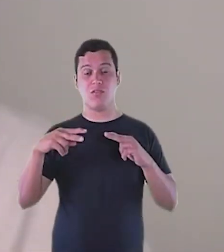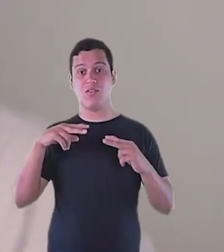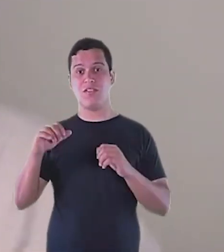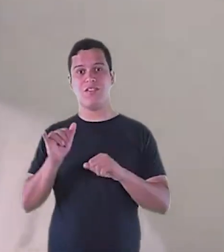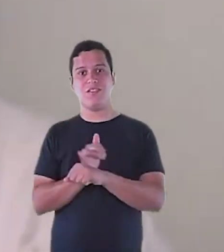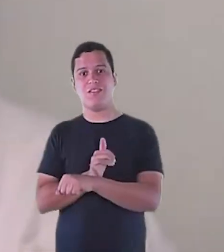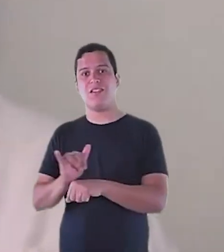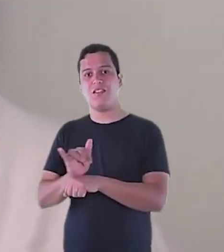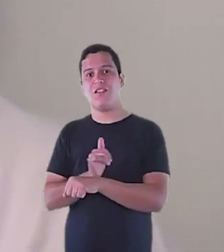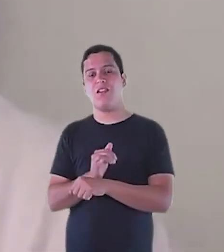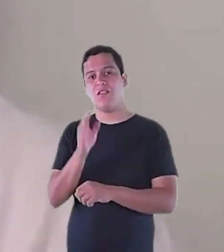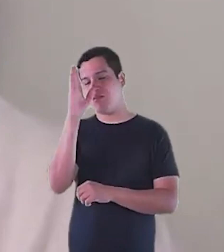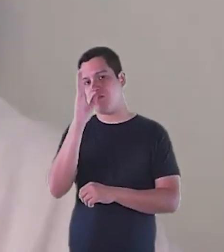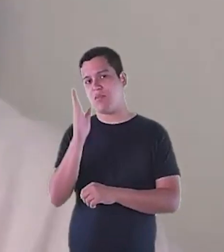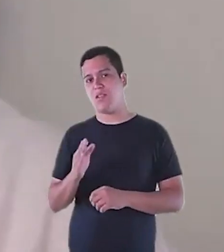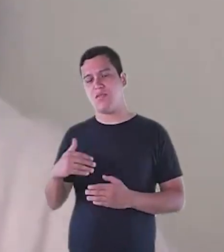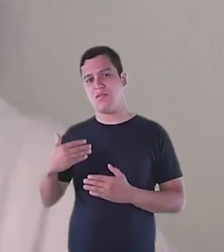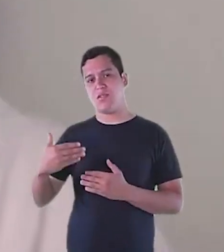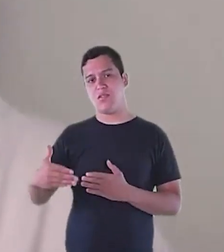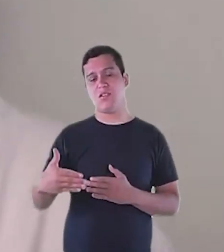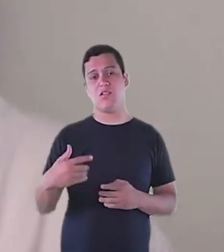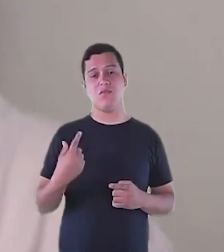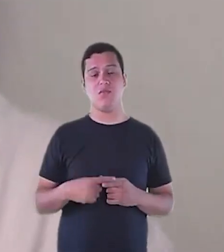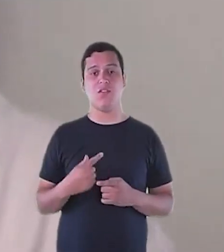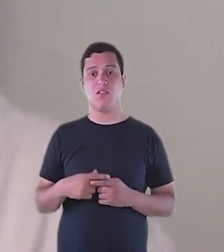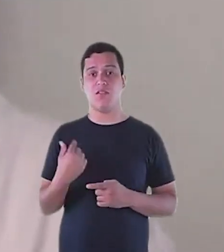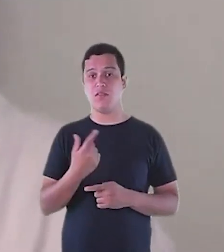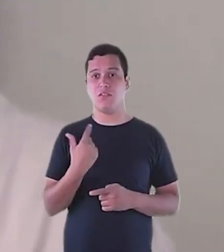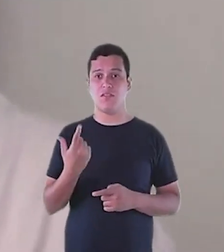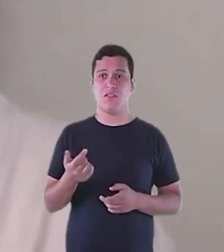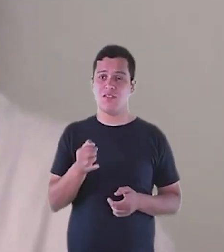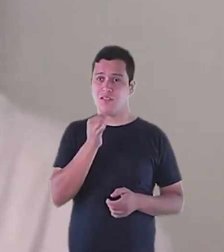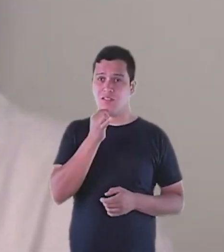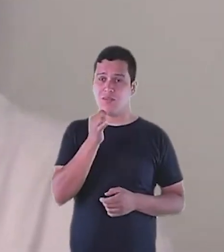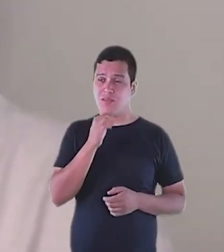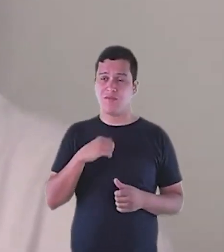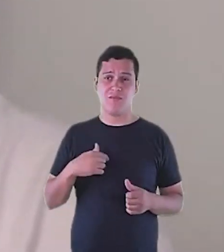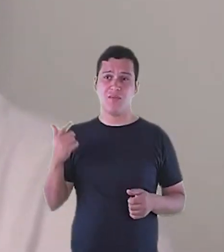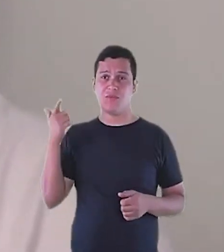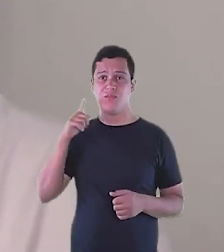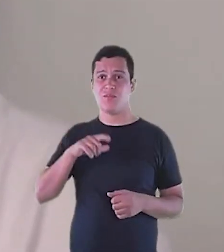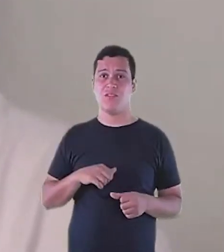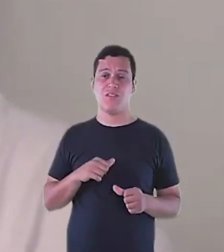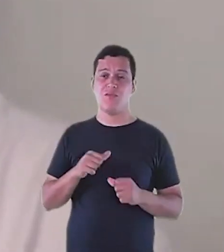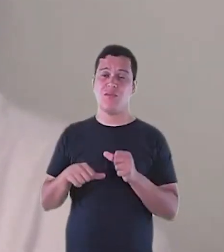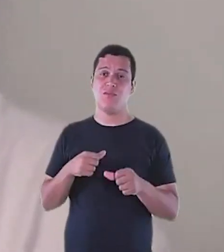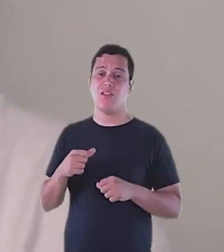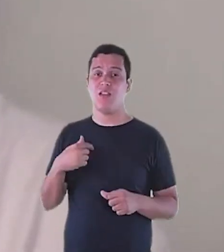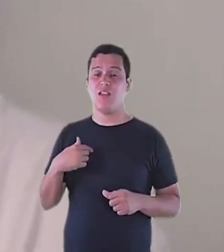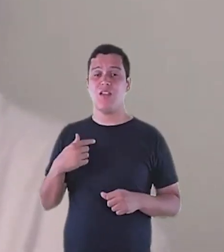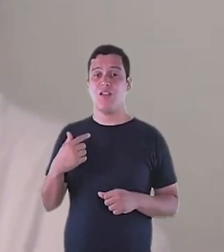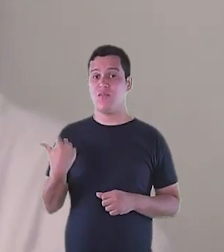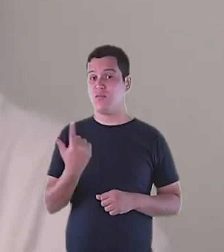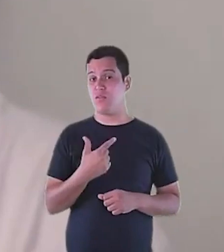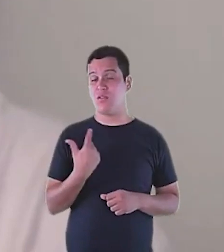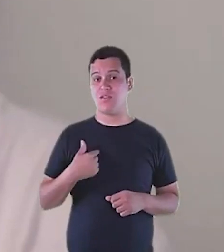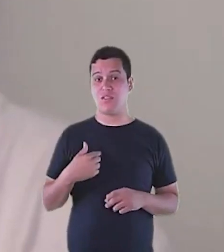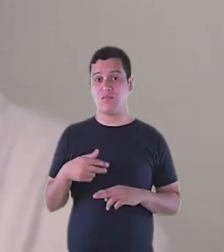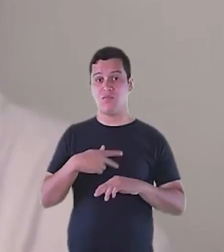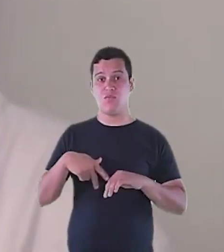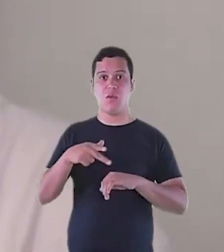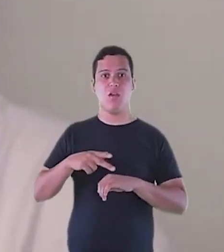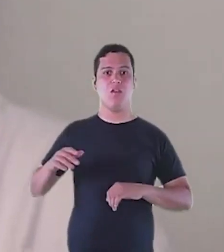frente. Porque nós não vamos para lugar nenhum, nós não vamos ser um país desenvolvido,